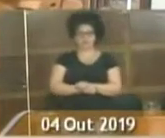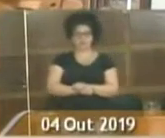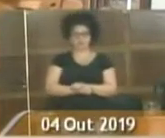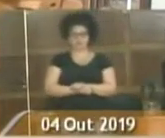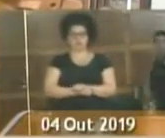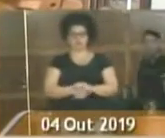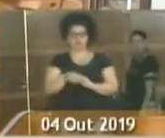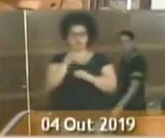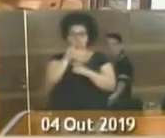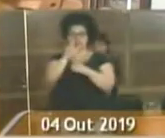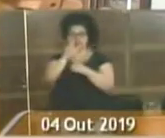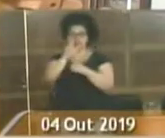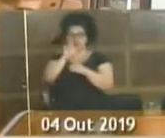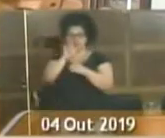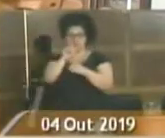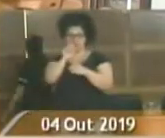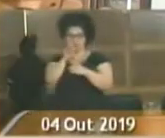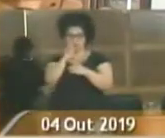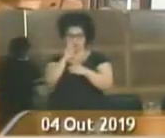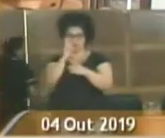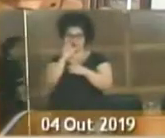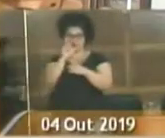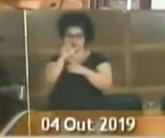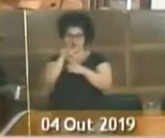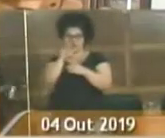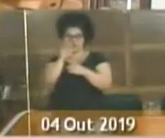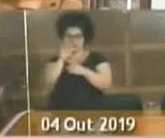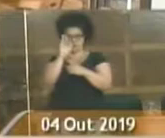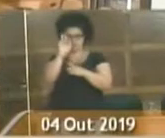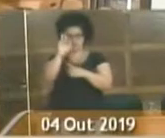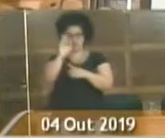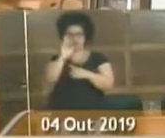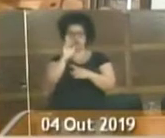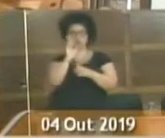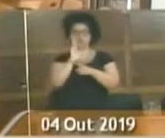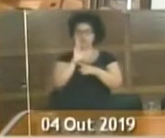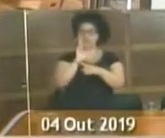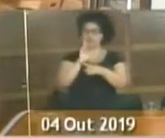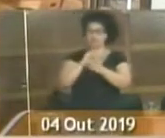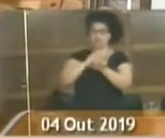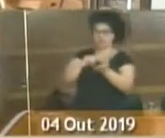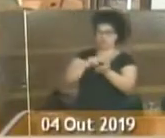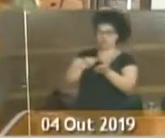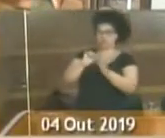a Lúcia Helena, representando a Secretaria de Ação Social,